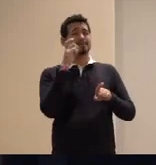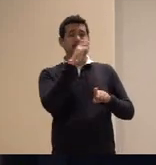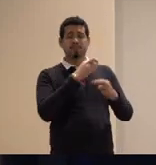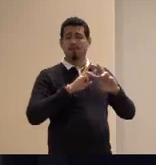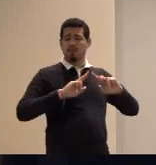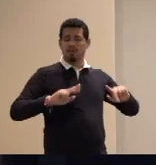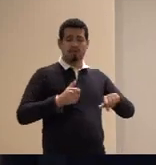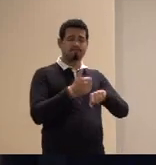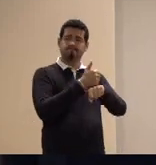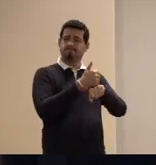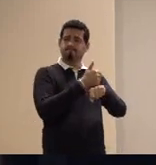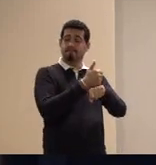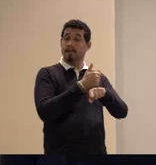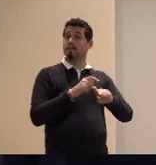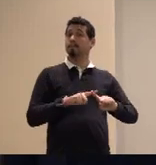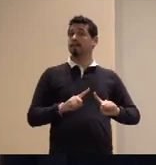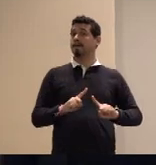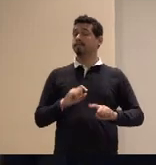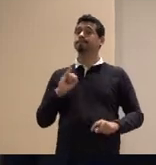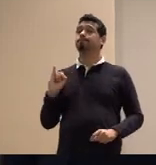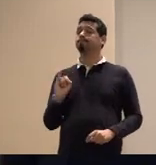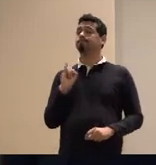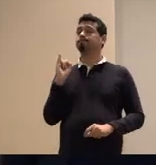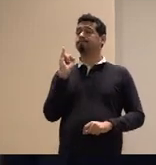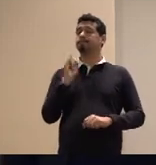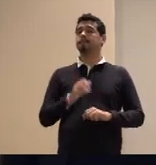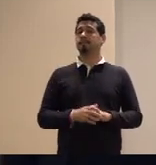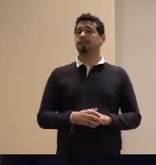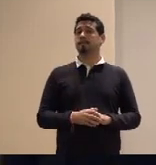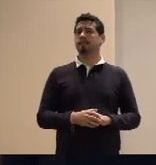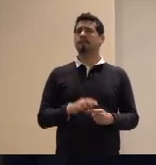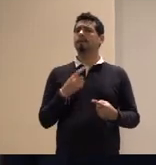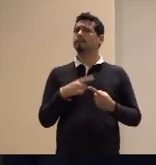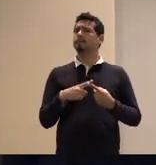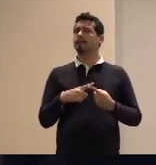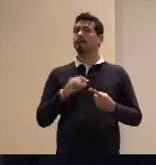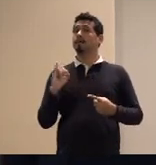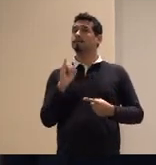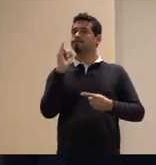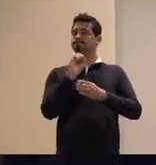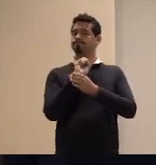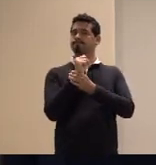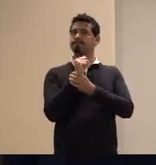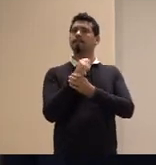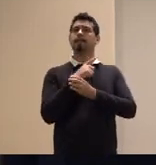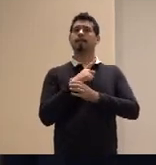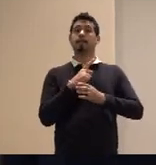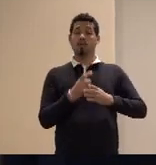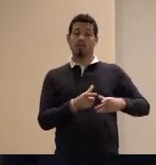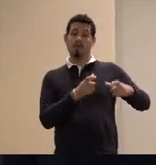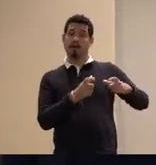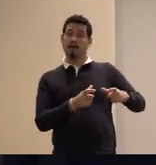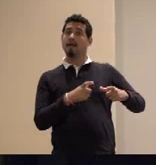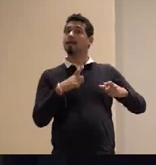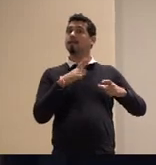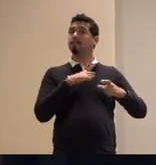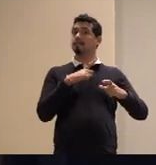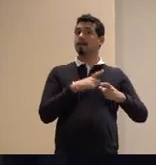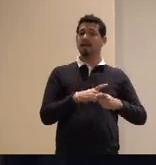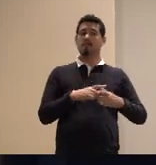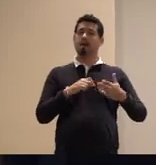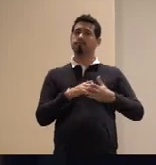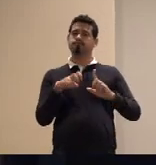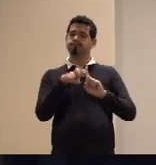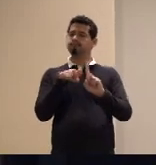profissionais. Mas é necessário. Isso porque é necessário que a gente garanta que a casa tenha uma modalidade muito